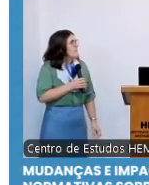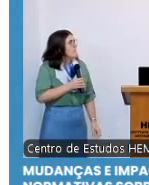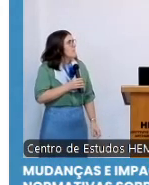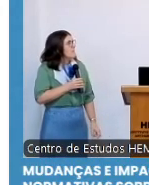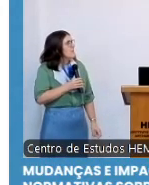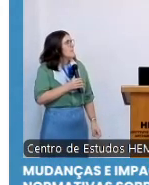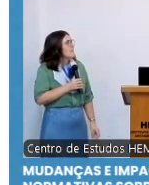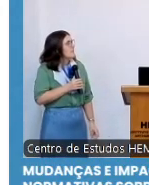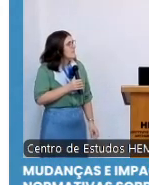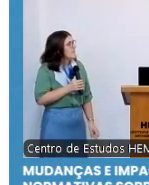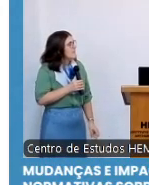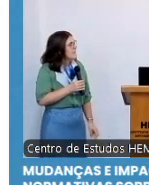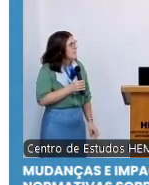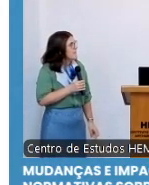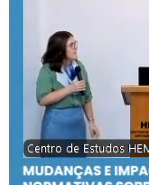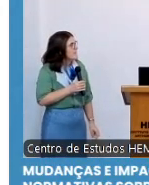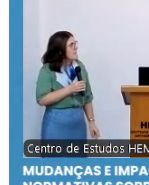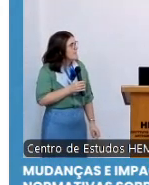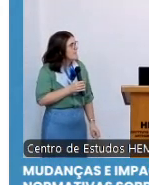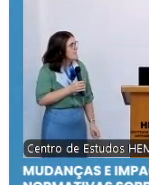Então, sobre o material biológico,